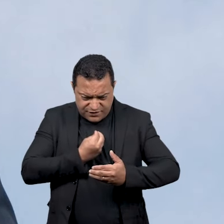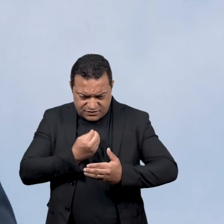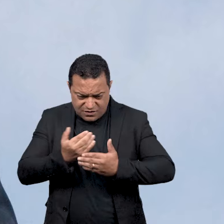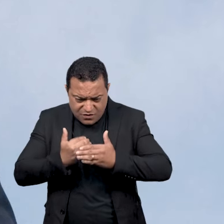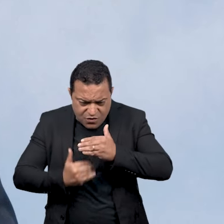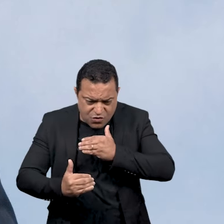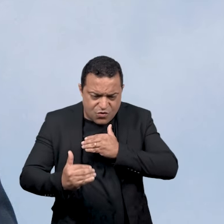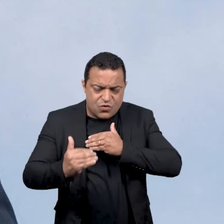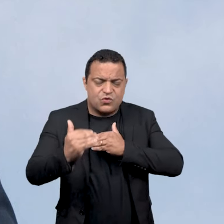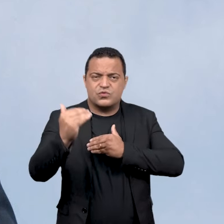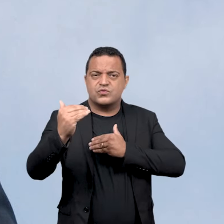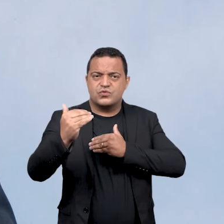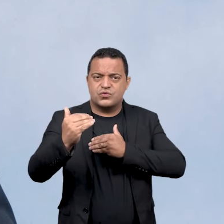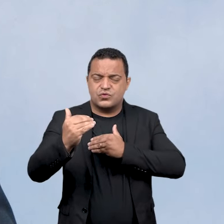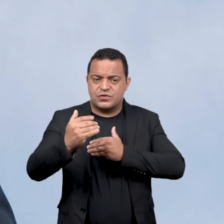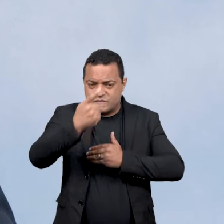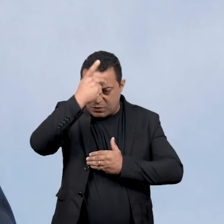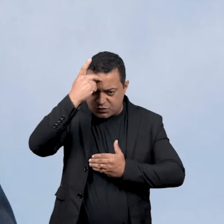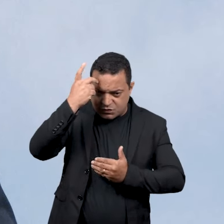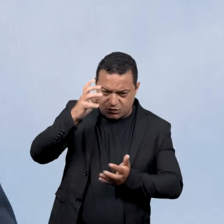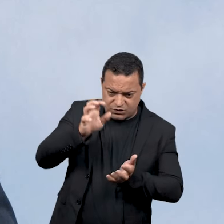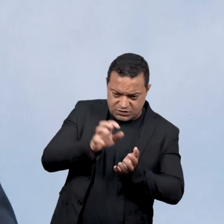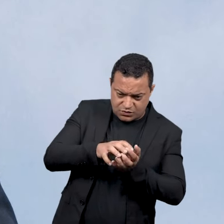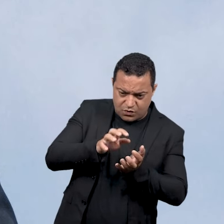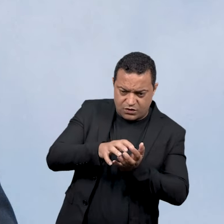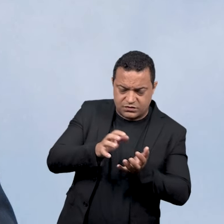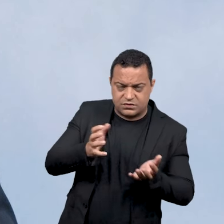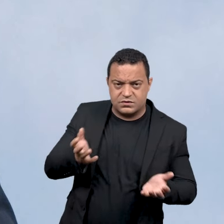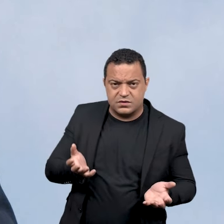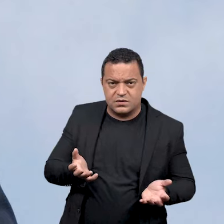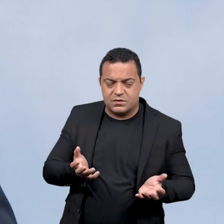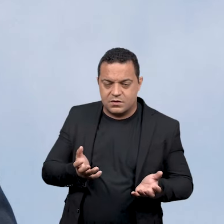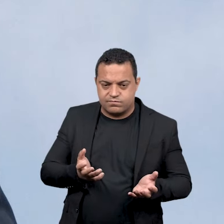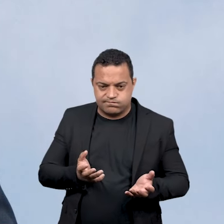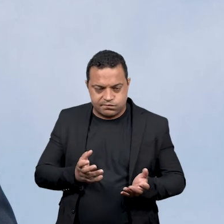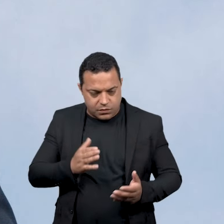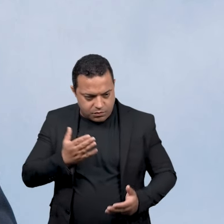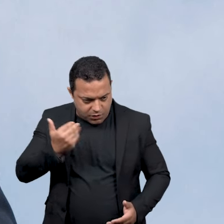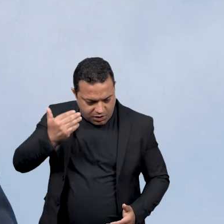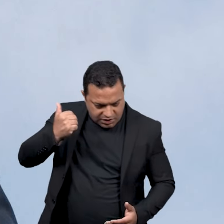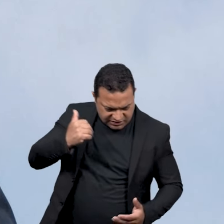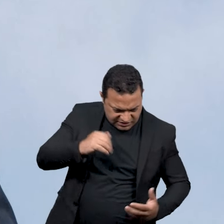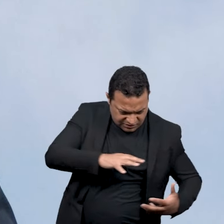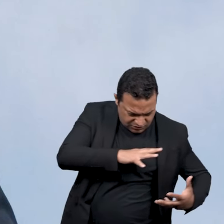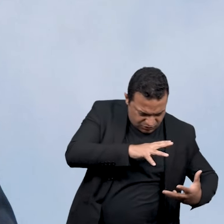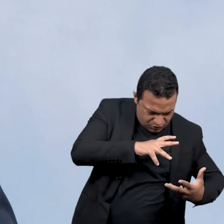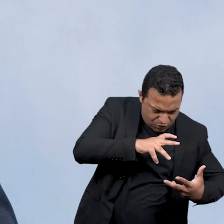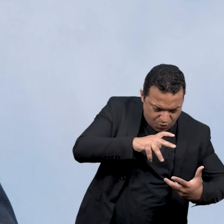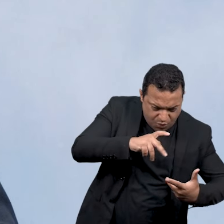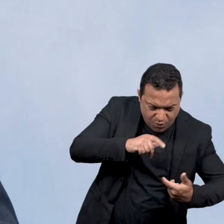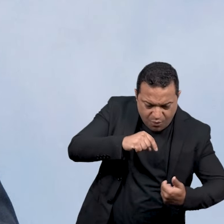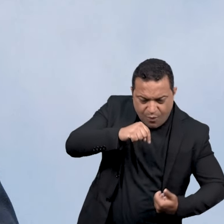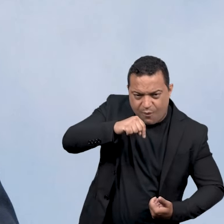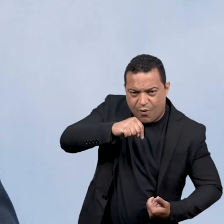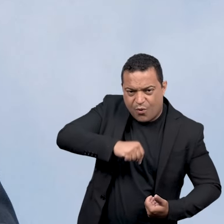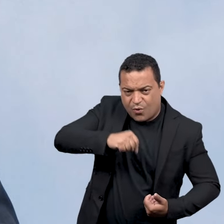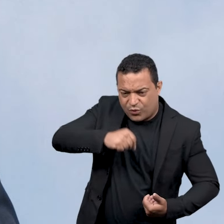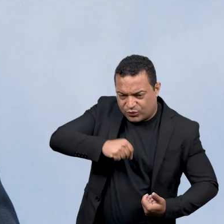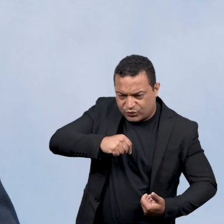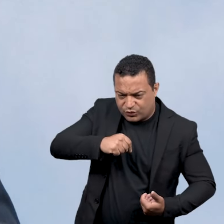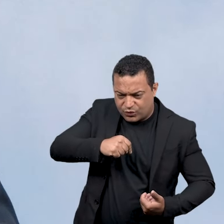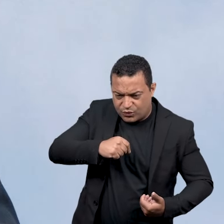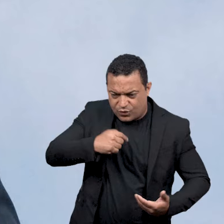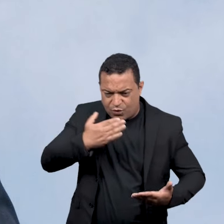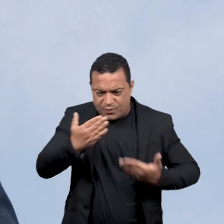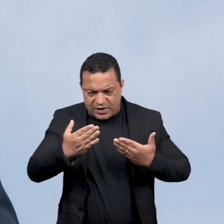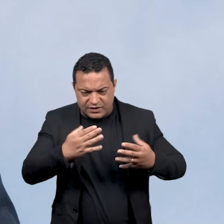que de fato eles saíram deste deserto, indo em busca dessa fonte do bem mais precioso que é a água,